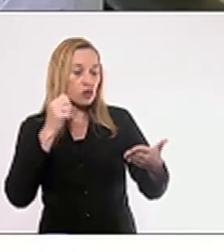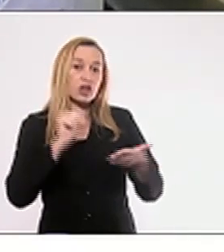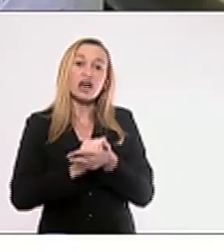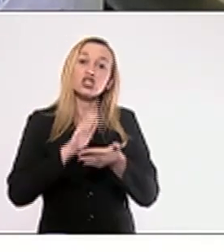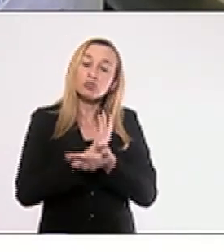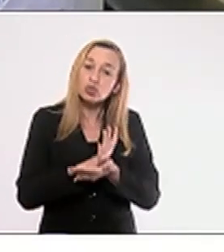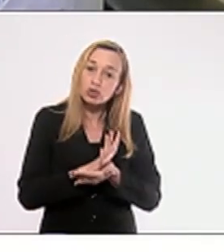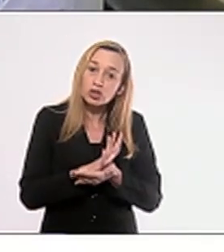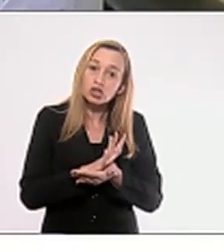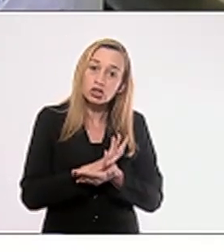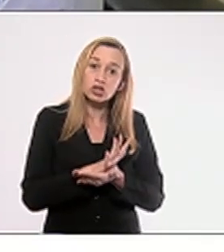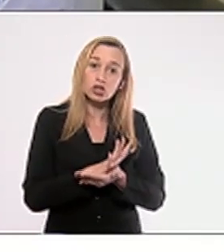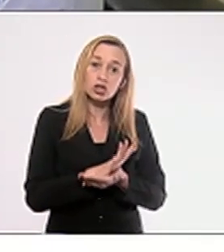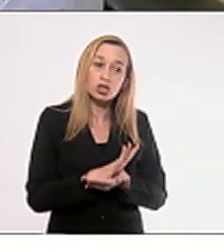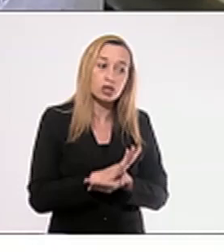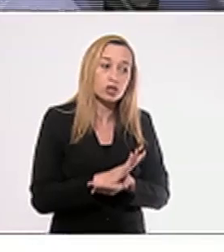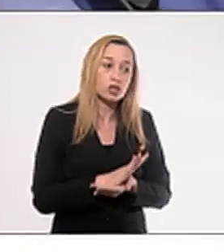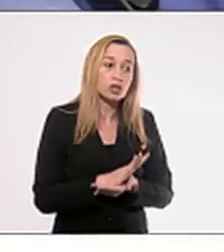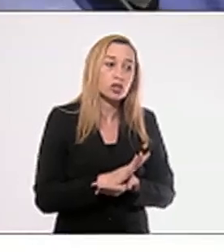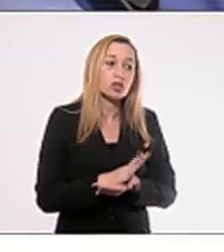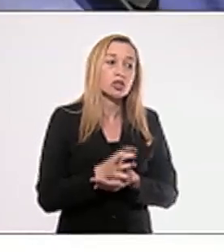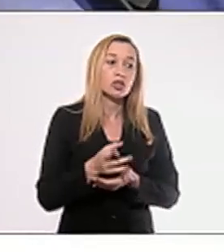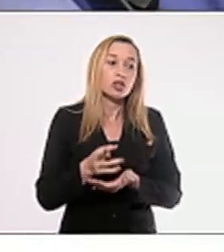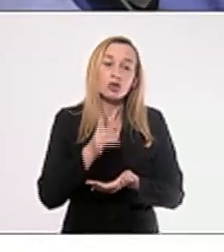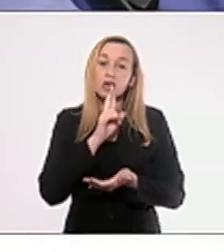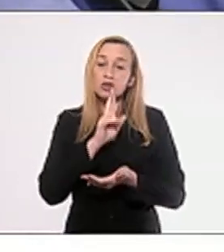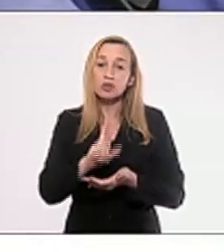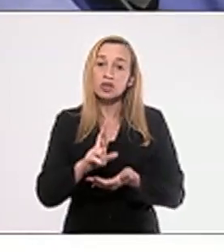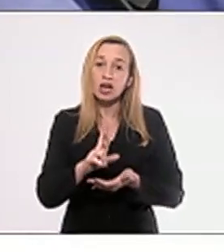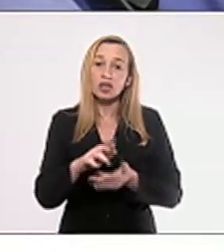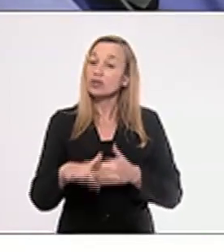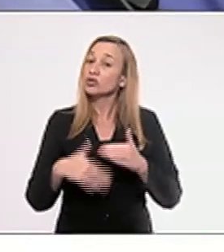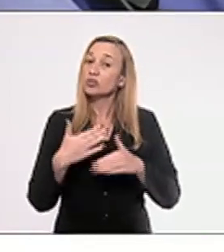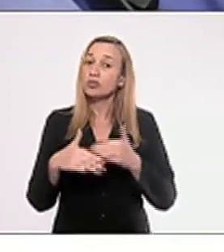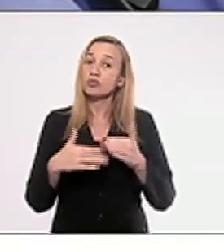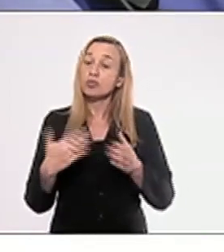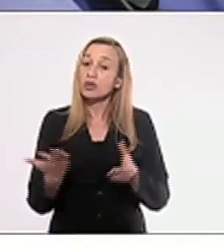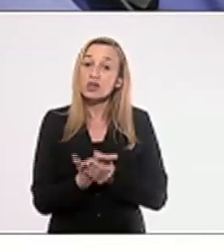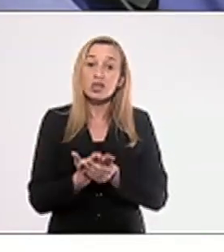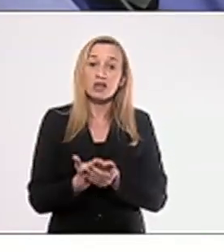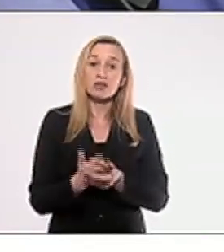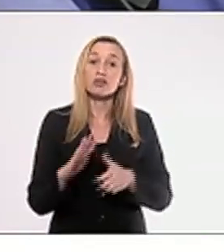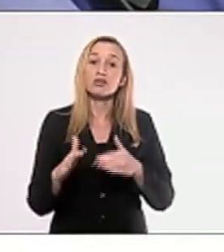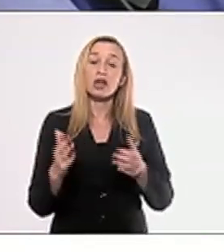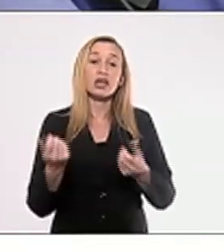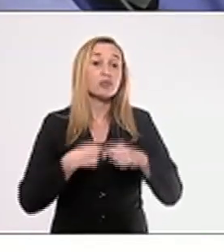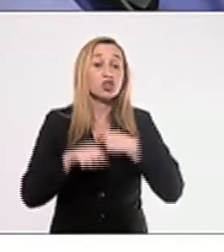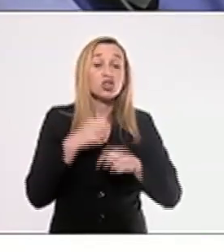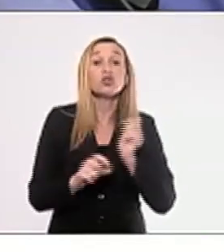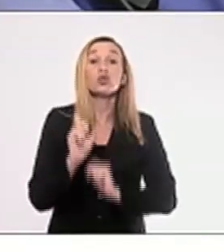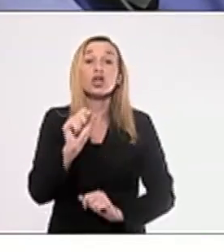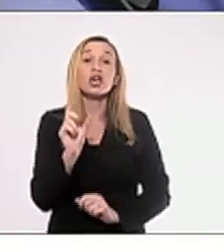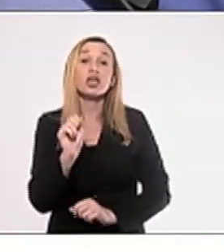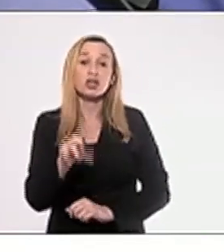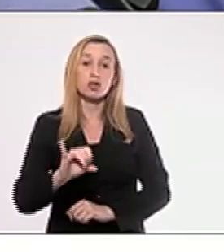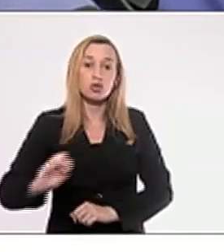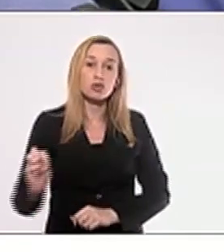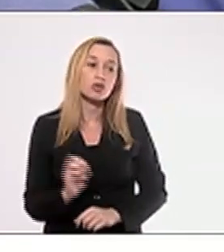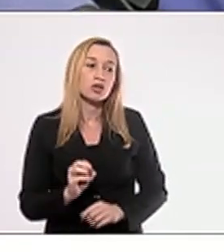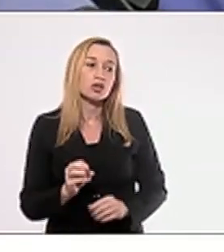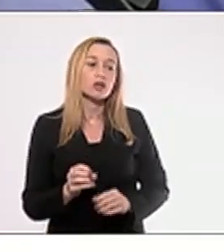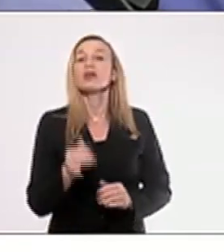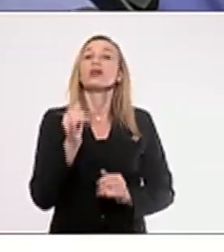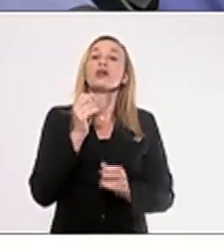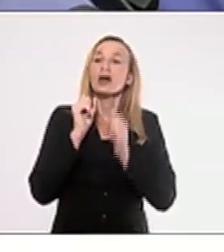foram aplicadas por resultado de processos administrativos. Então, o que é isso? São as reclamações que entram